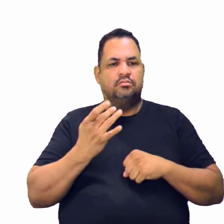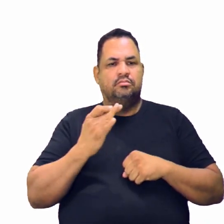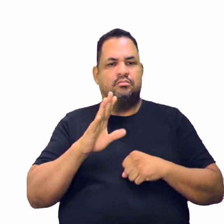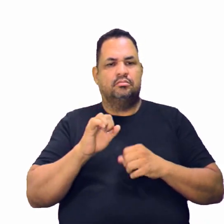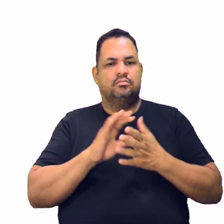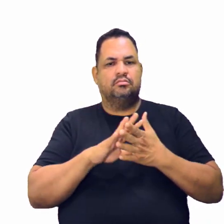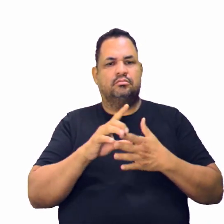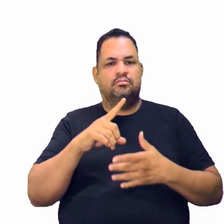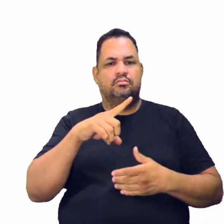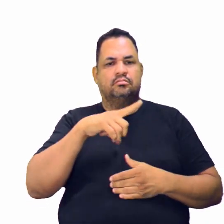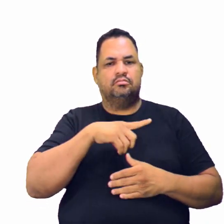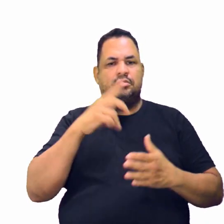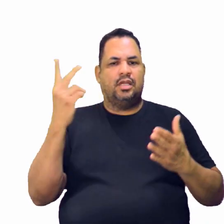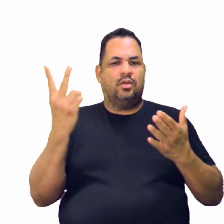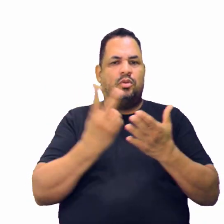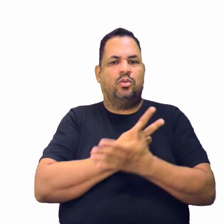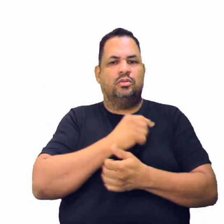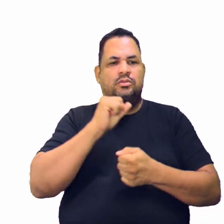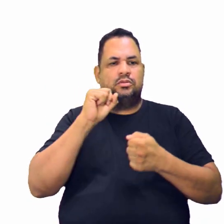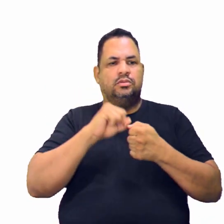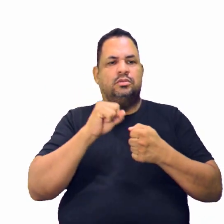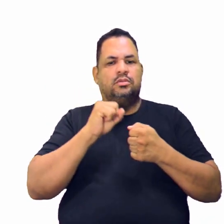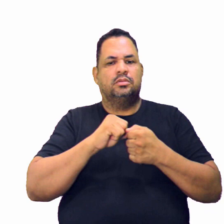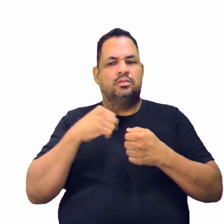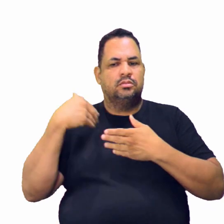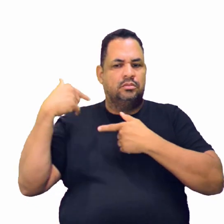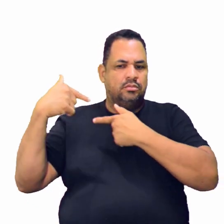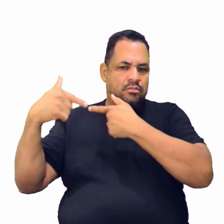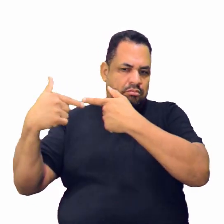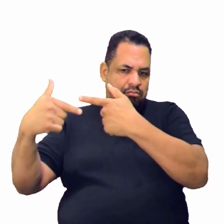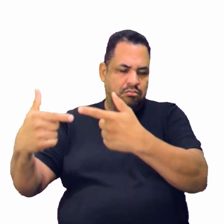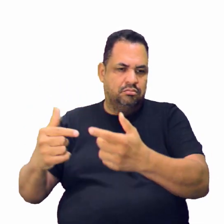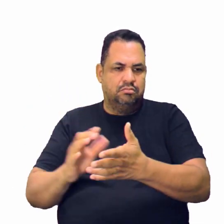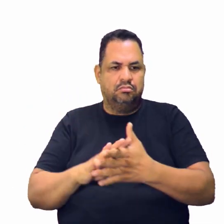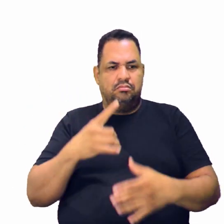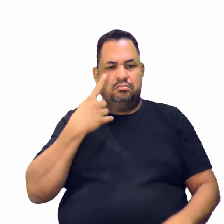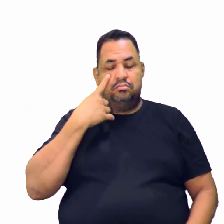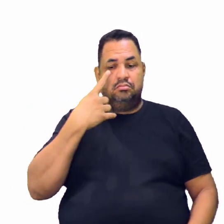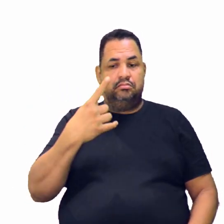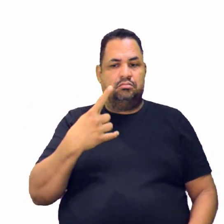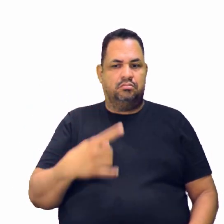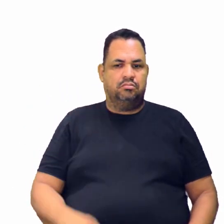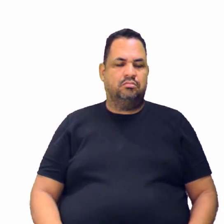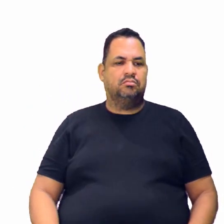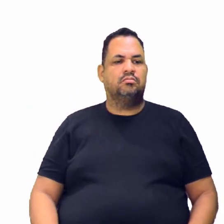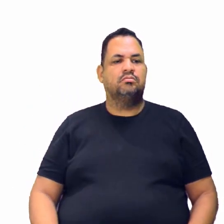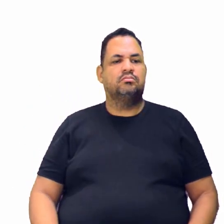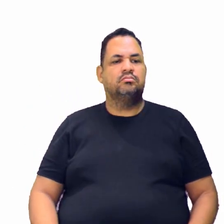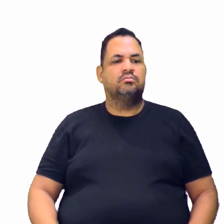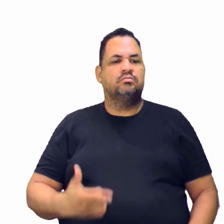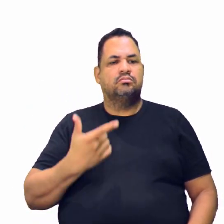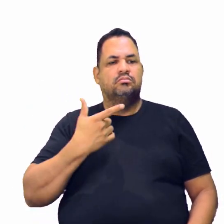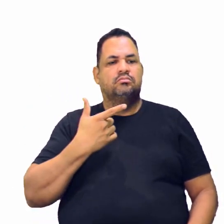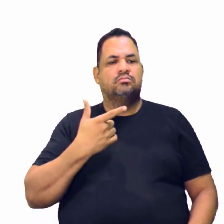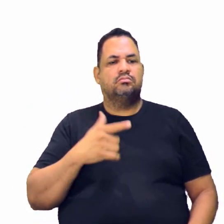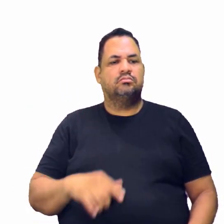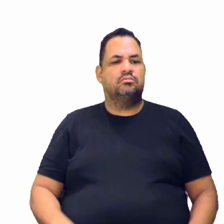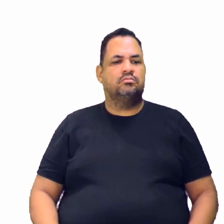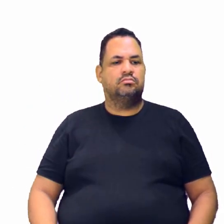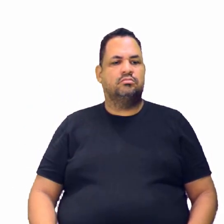sentido de existir, acontecer, realizar-se, decorrer. Presta atenção. Não